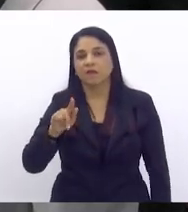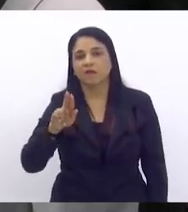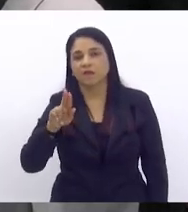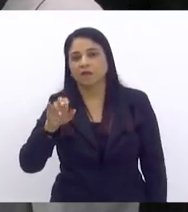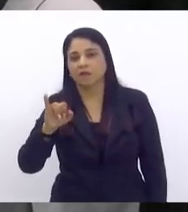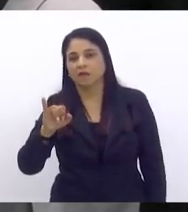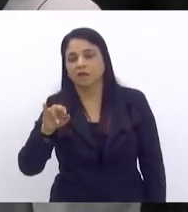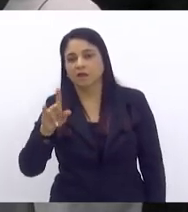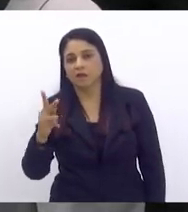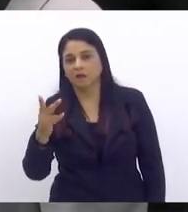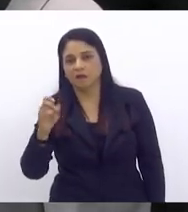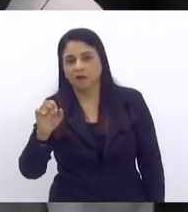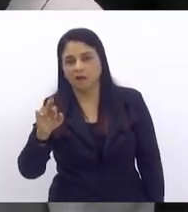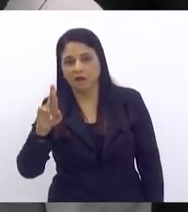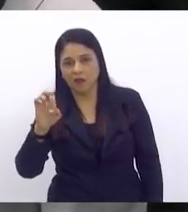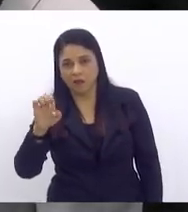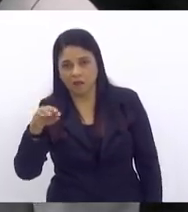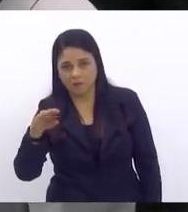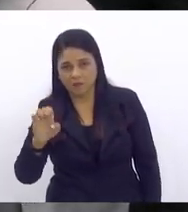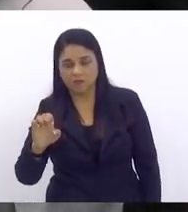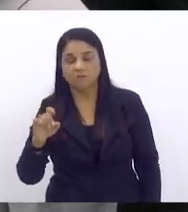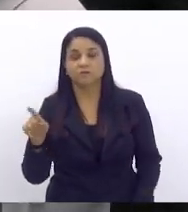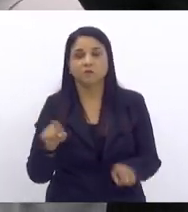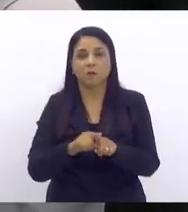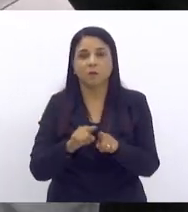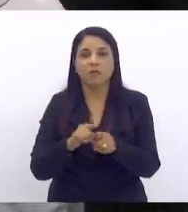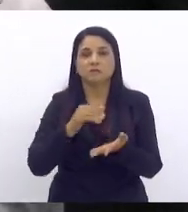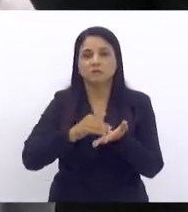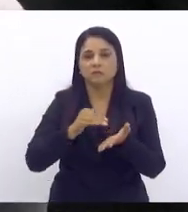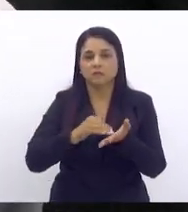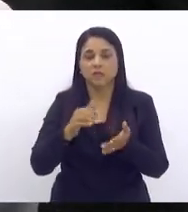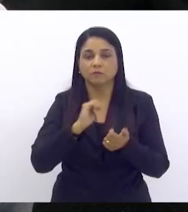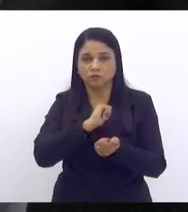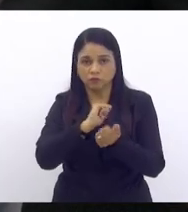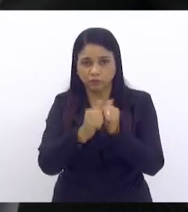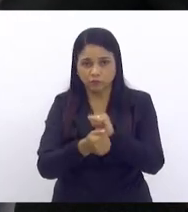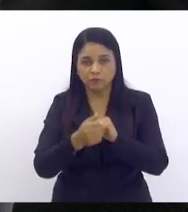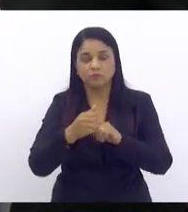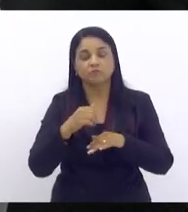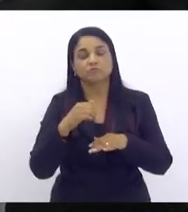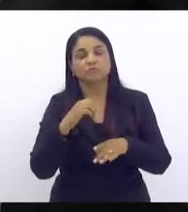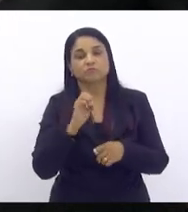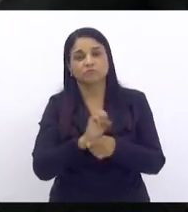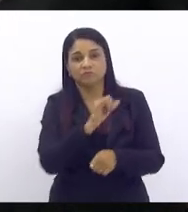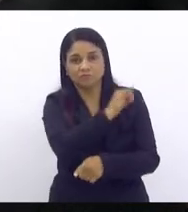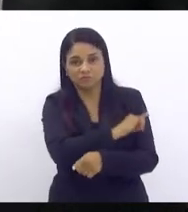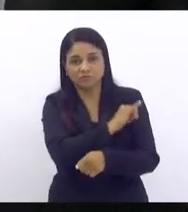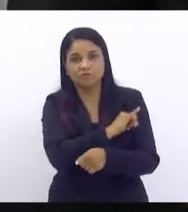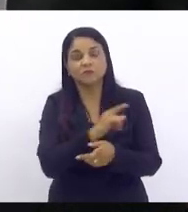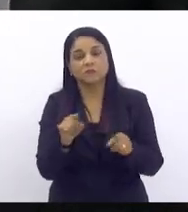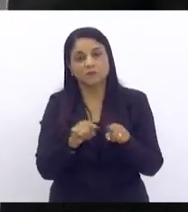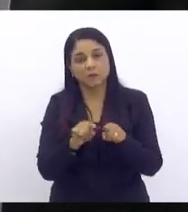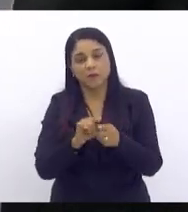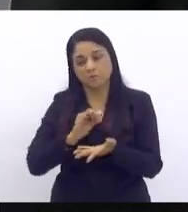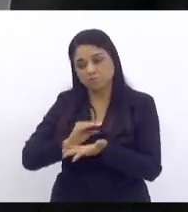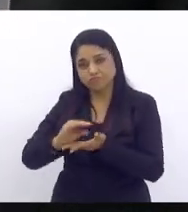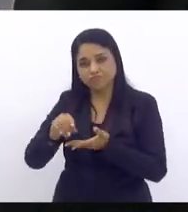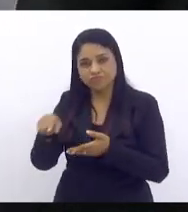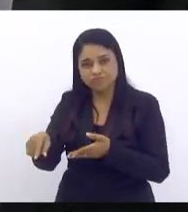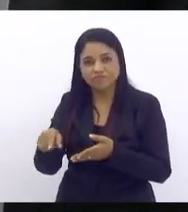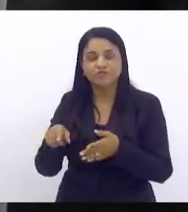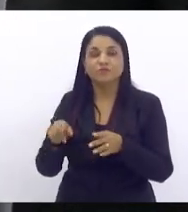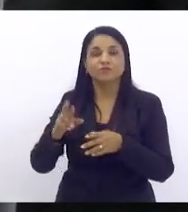deputado estadual eleito, secretário de esporte do município do Rio de Janeiro, também recebeu um capilé do dono da